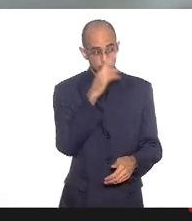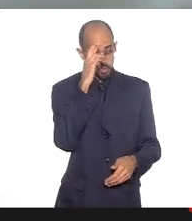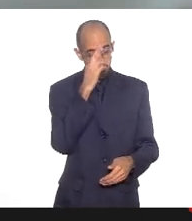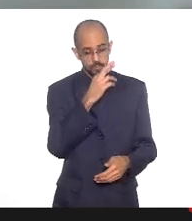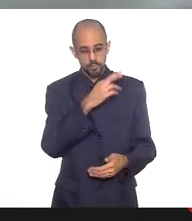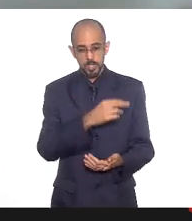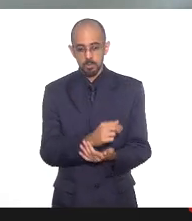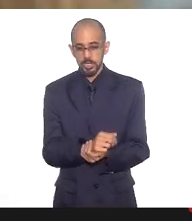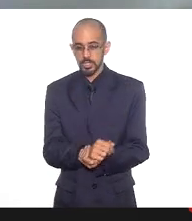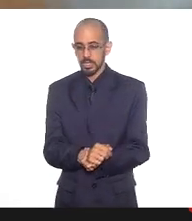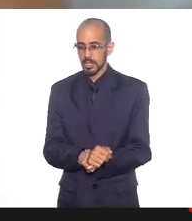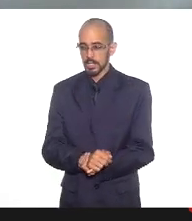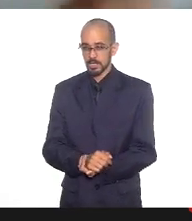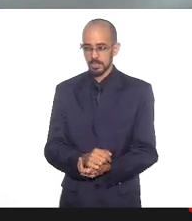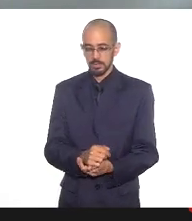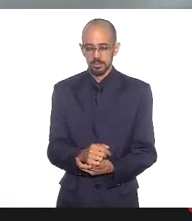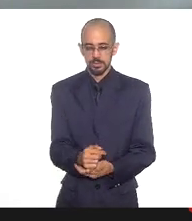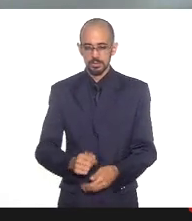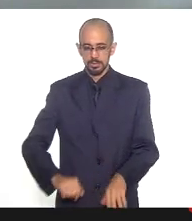relativamente